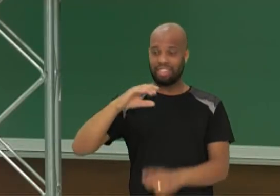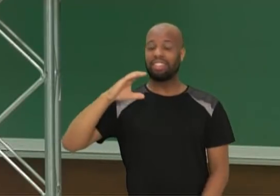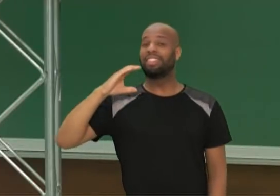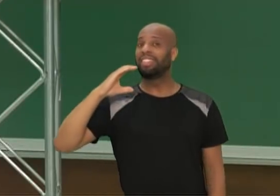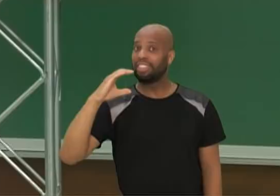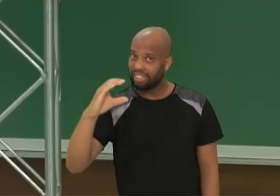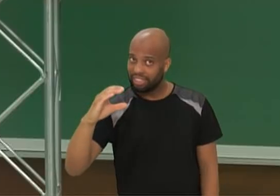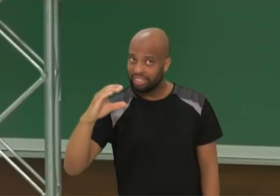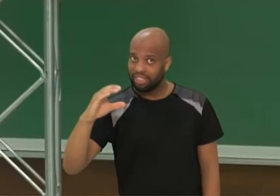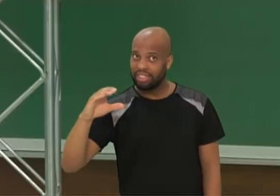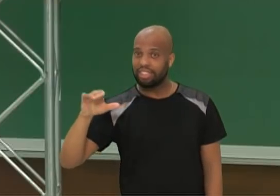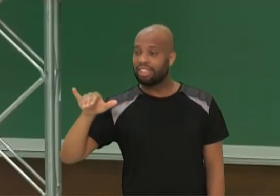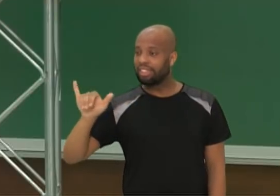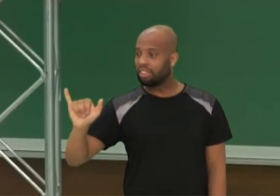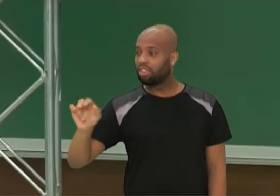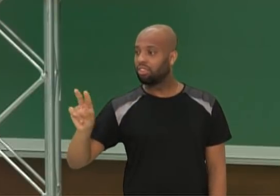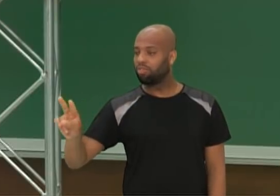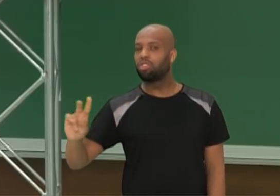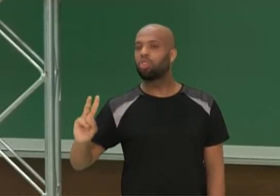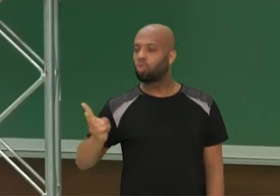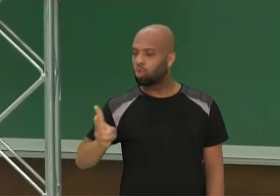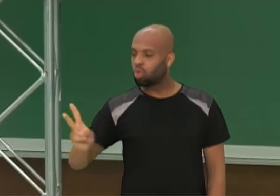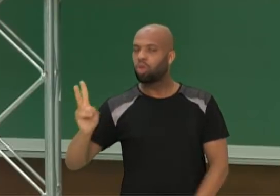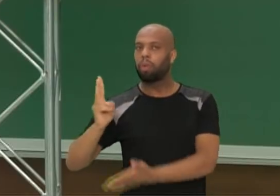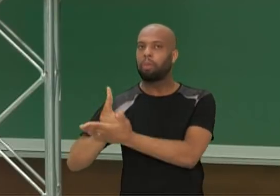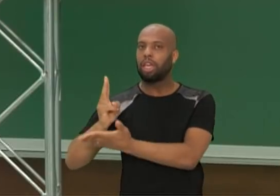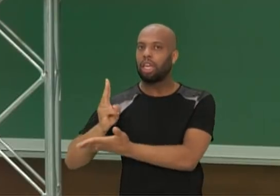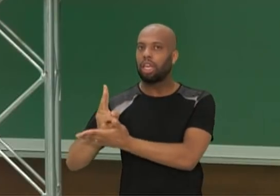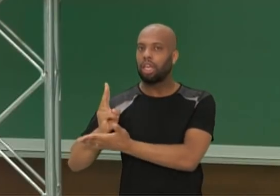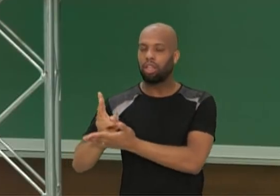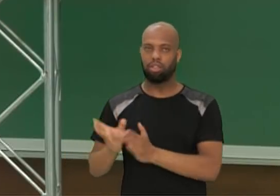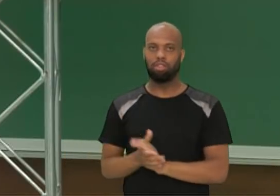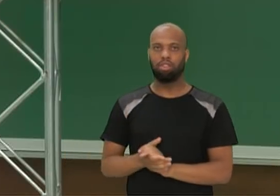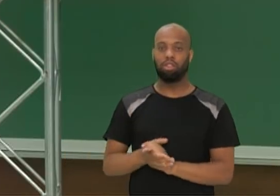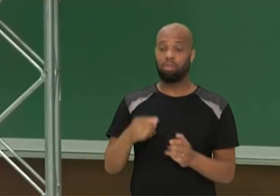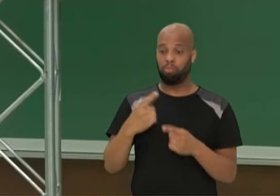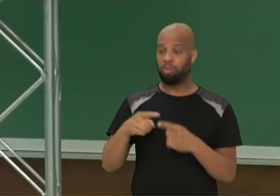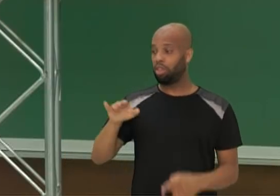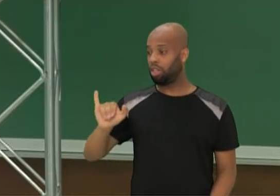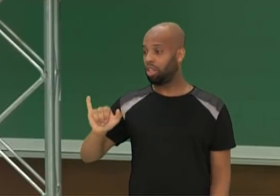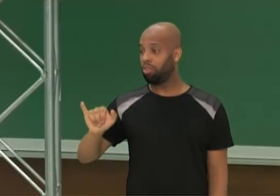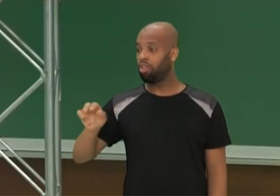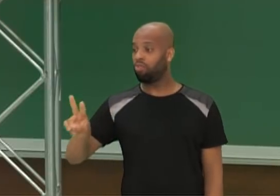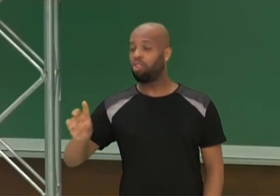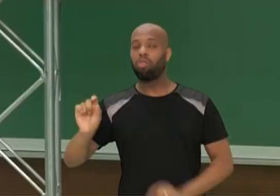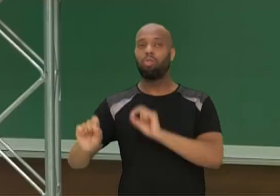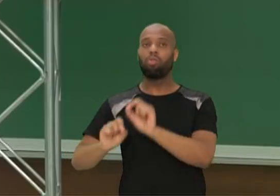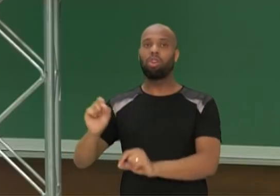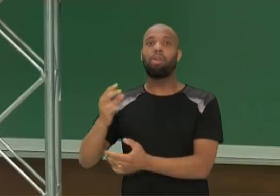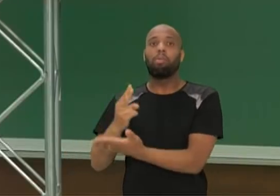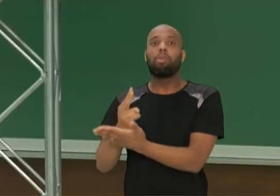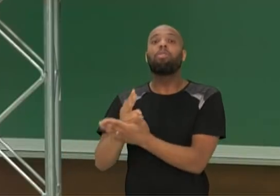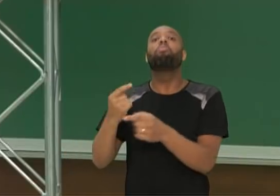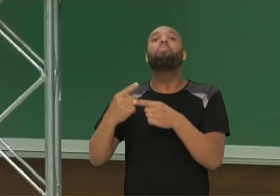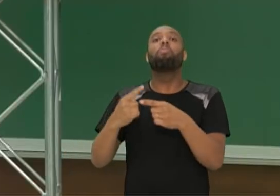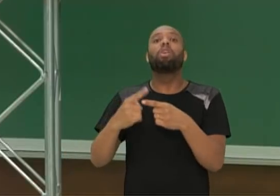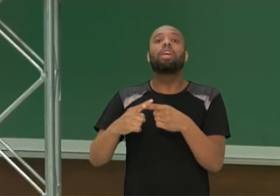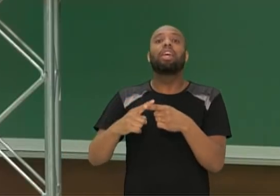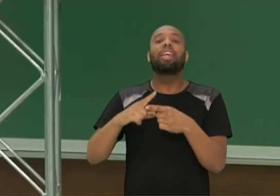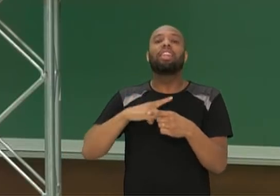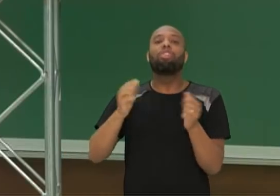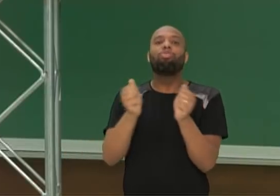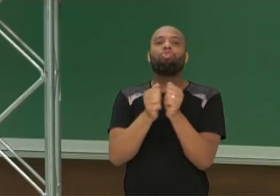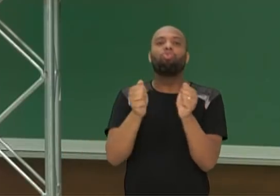C. E o y do vértice continua o mesmo. Lembra, o y do vértice, ele é o mesmo porque ele está no mesmo